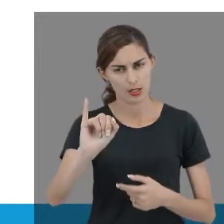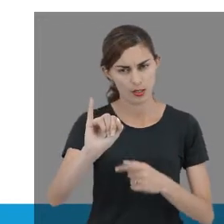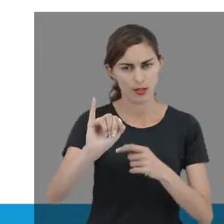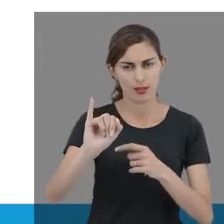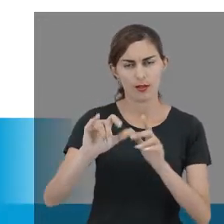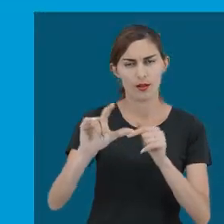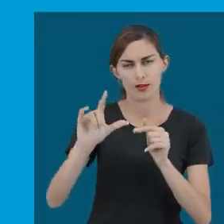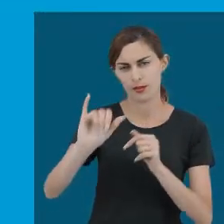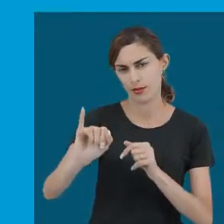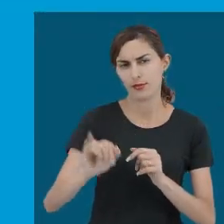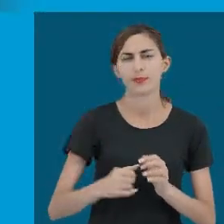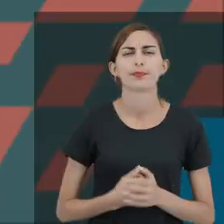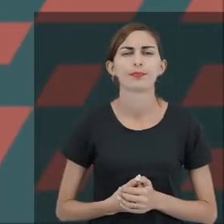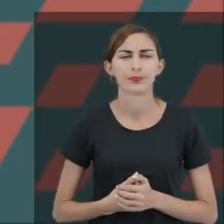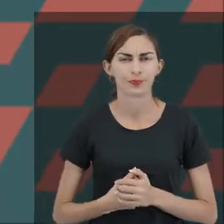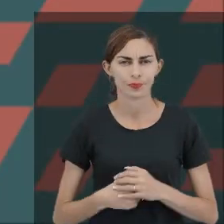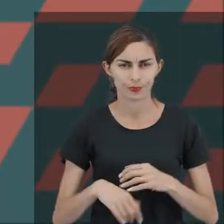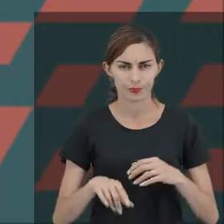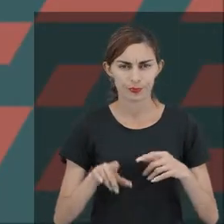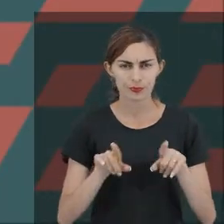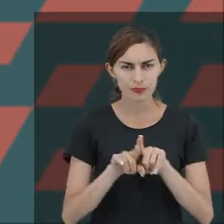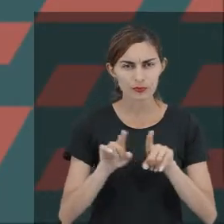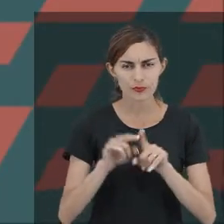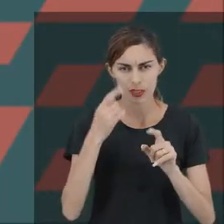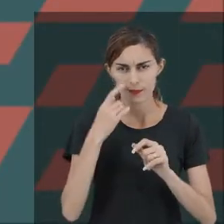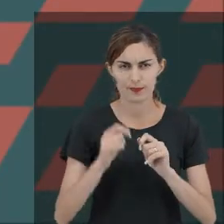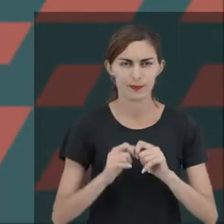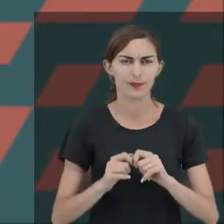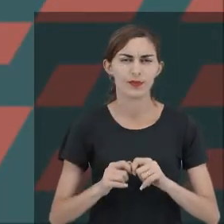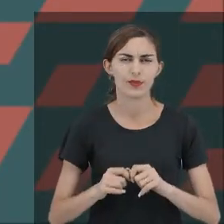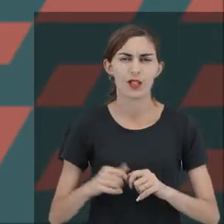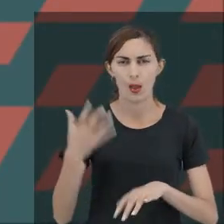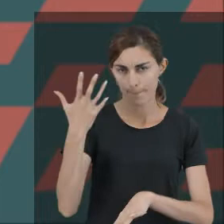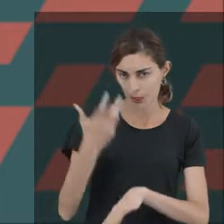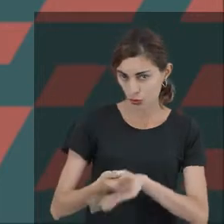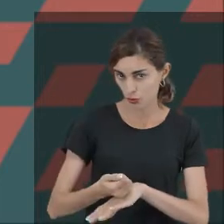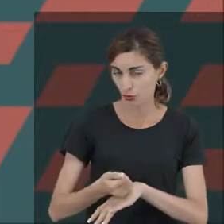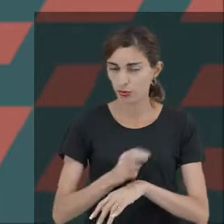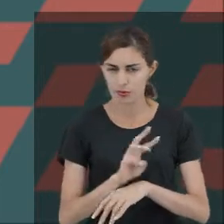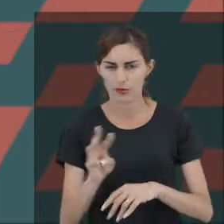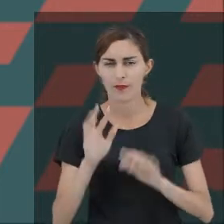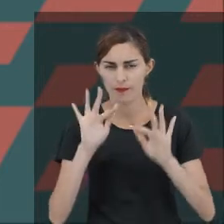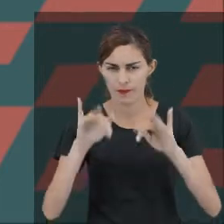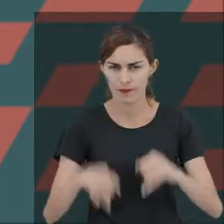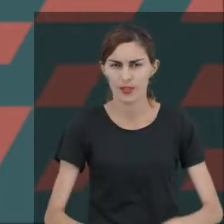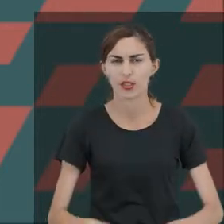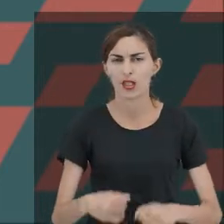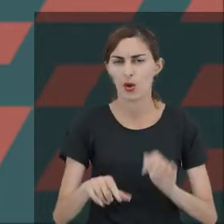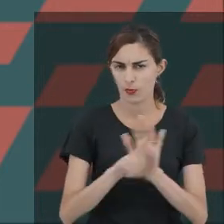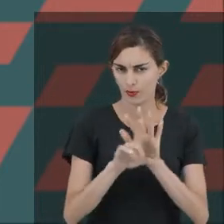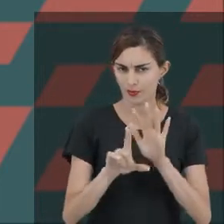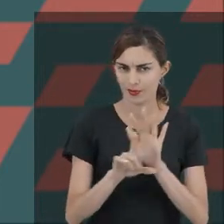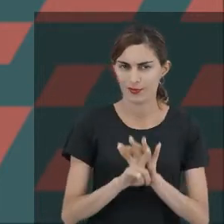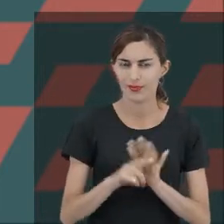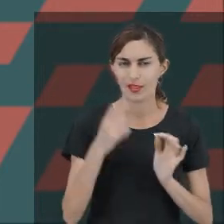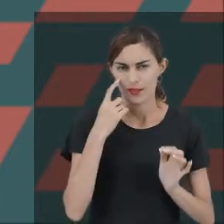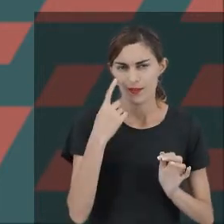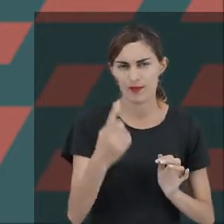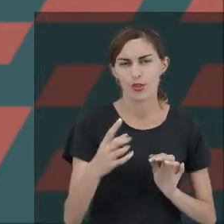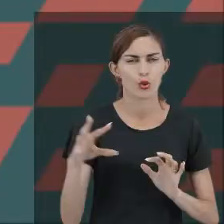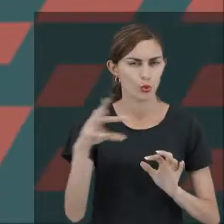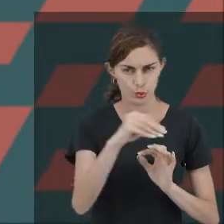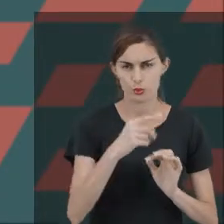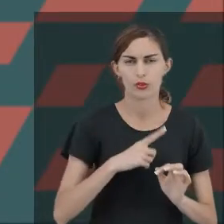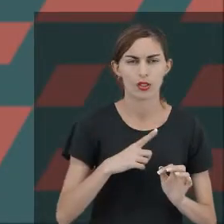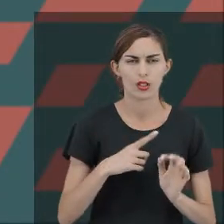daquela publicação que eu falei para vocês. Então, vocês que já baixaram essa publicação, depois vão ver no final dessa diretriz que essas curvas estão